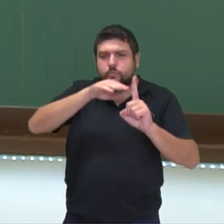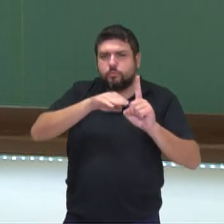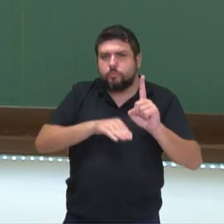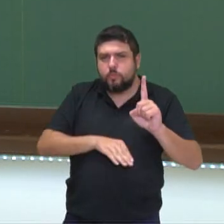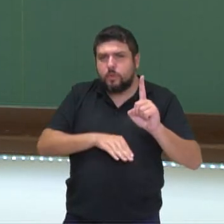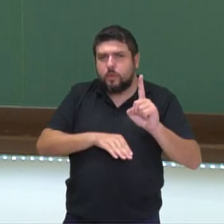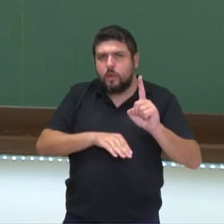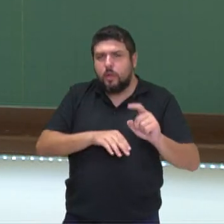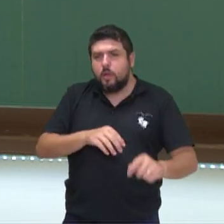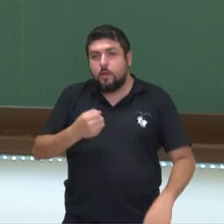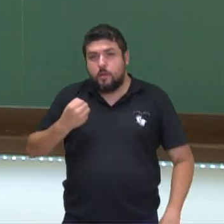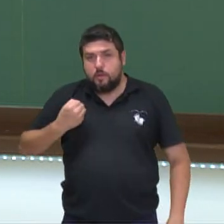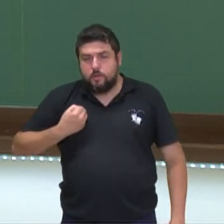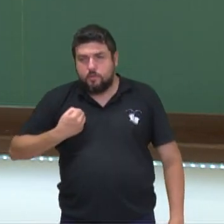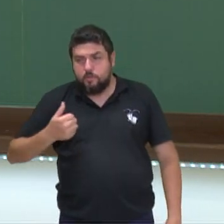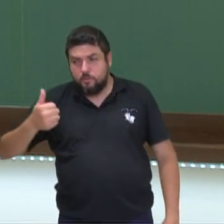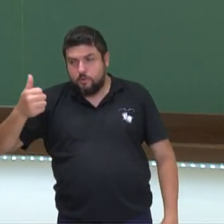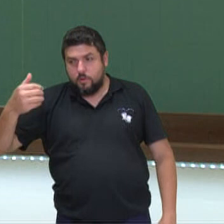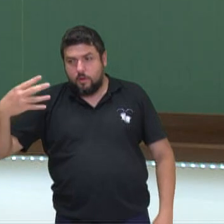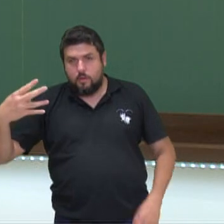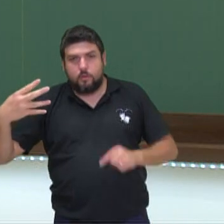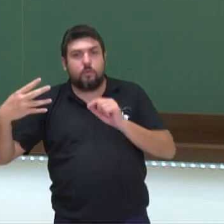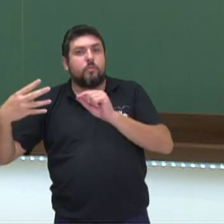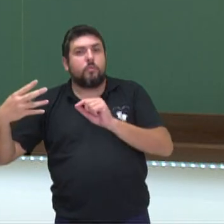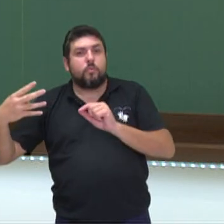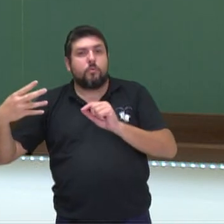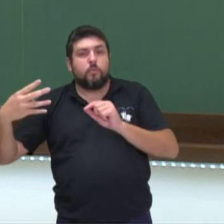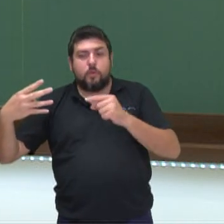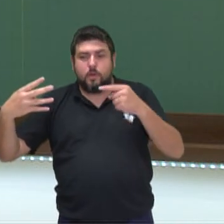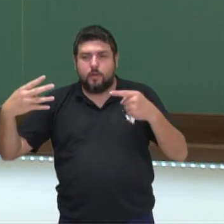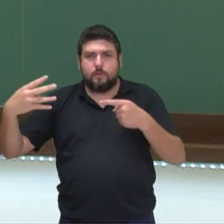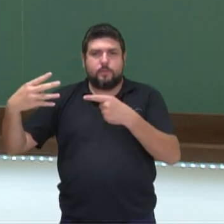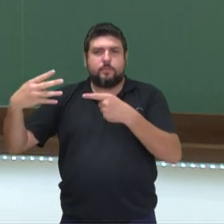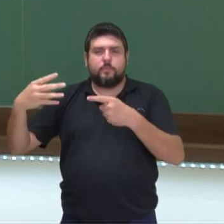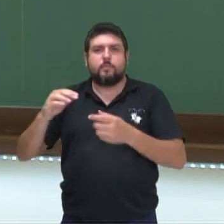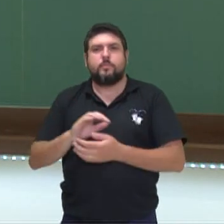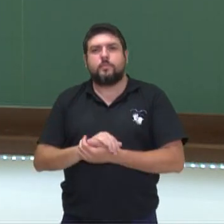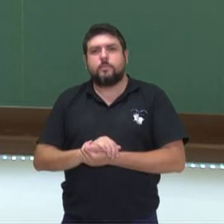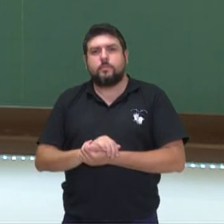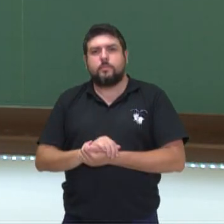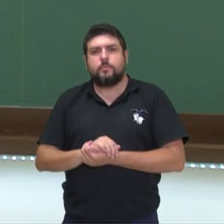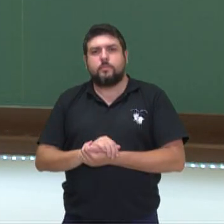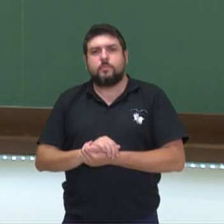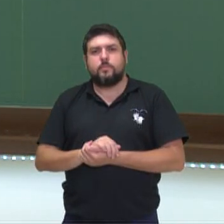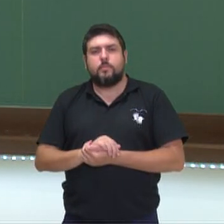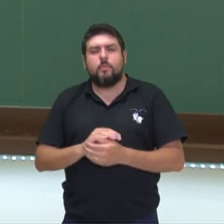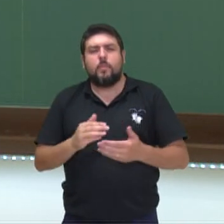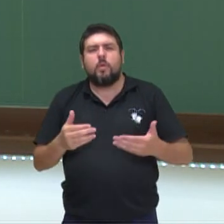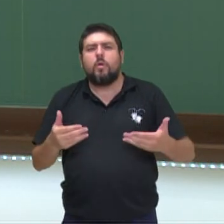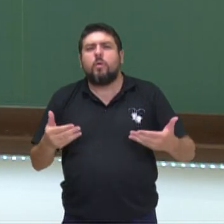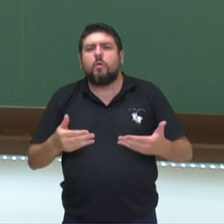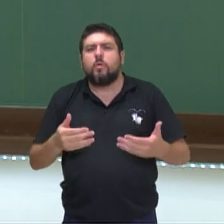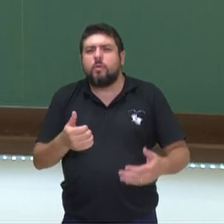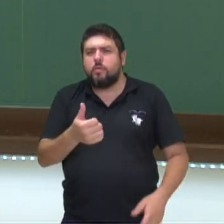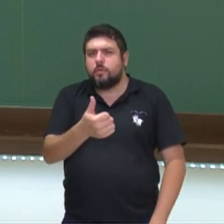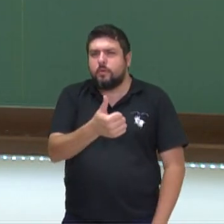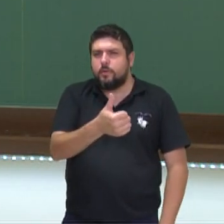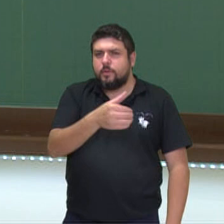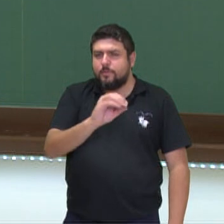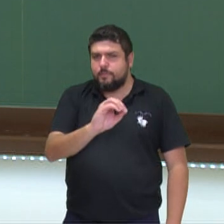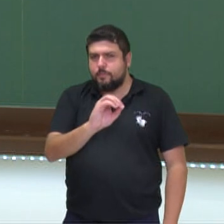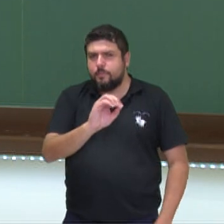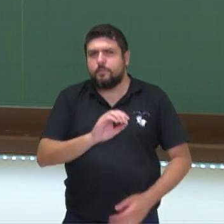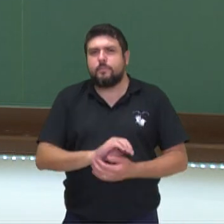é negativo, ok? Então, menos 14 graus. No dia de hoje, está fazendo 10. Então, nós